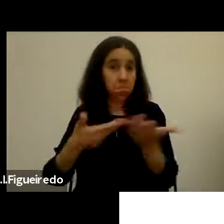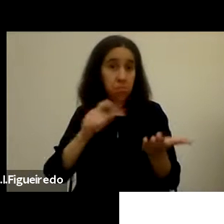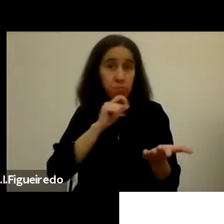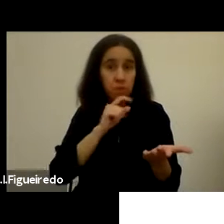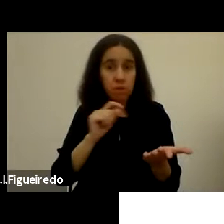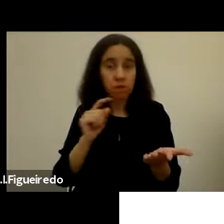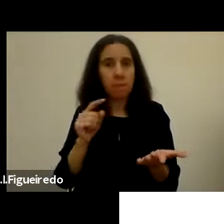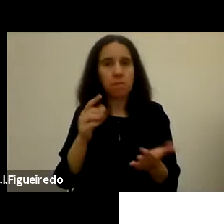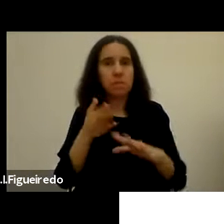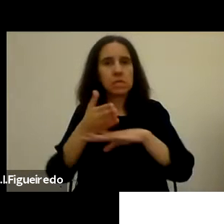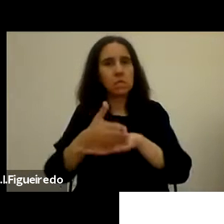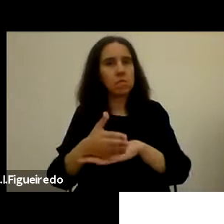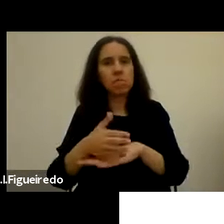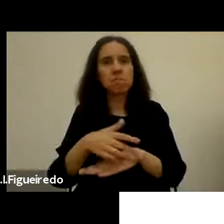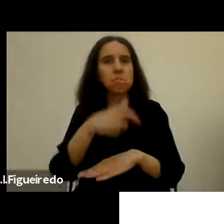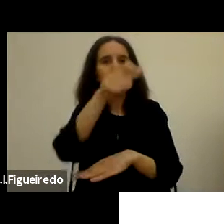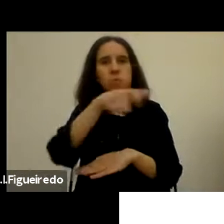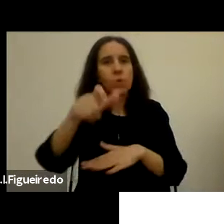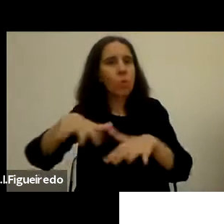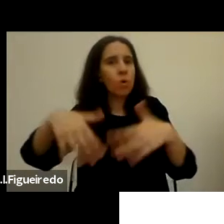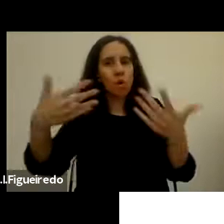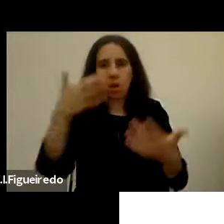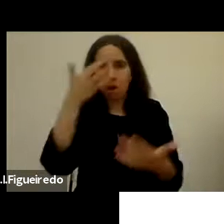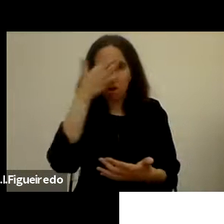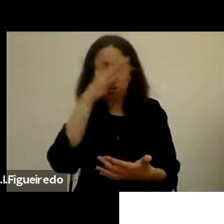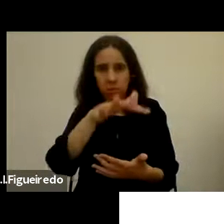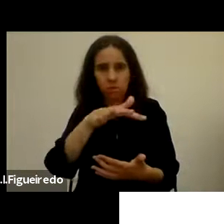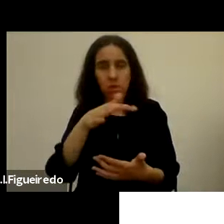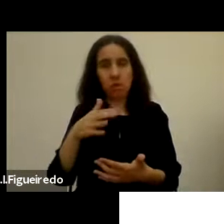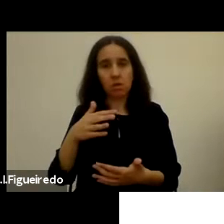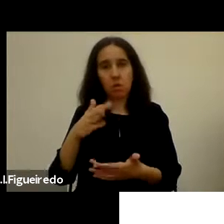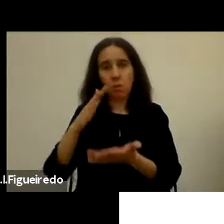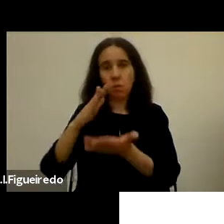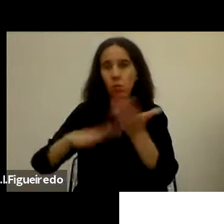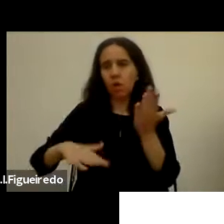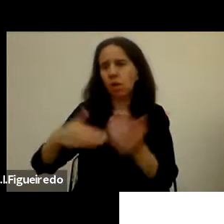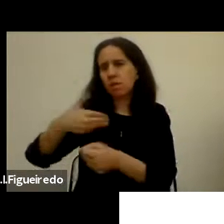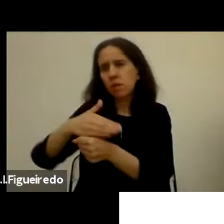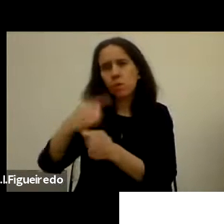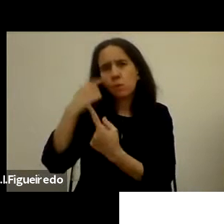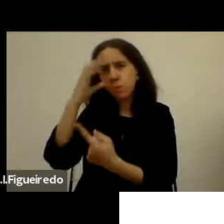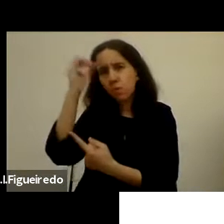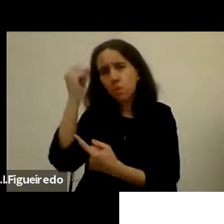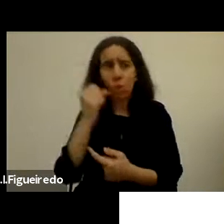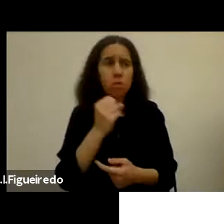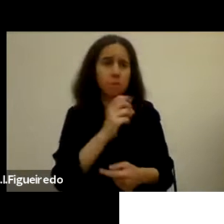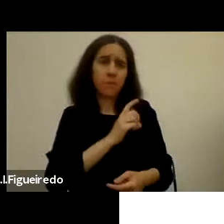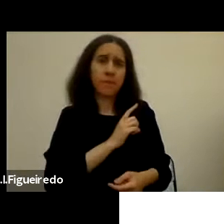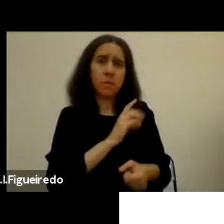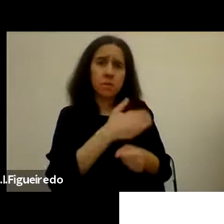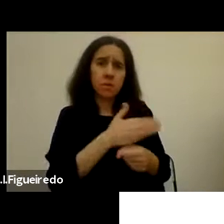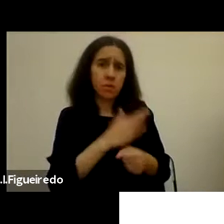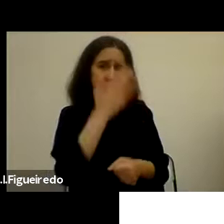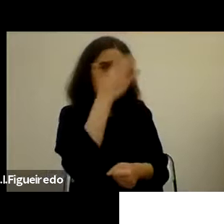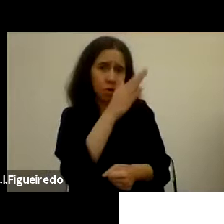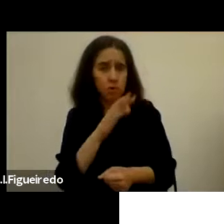ser acessível a qualquer uma das pessoas que nosso colega no setor público, ou até no setor privado, queira seguir esta